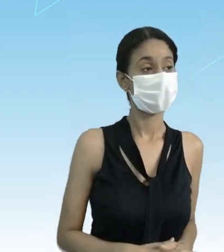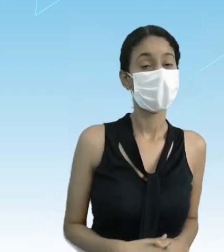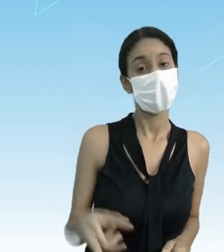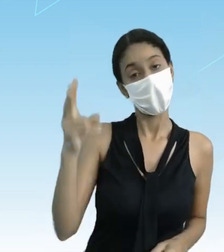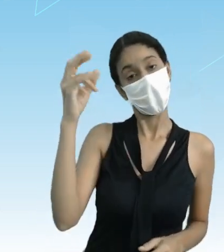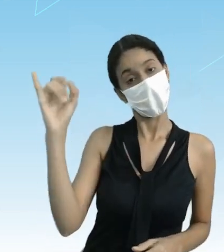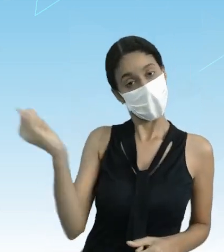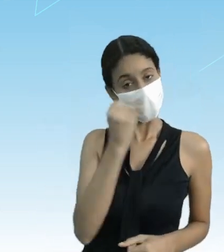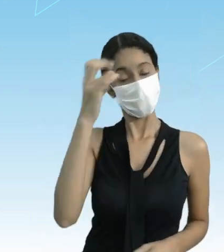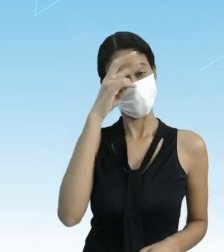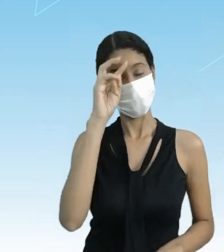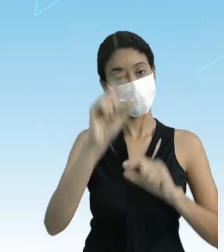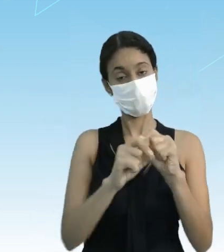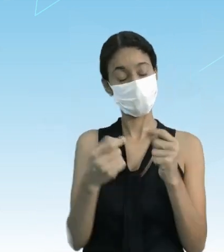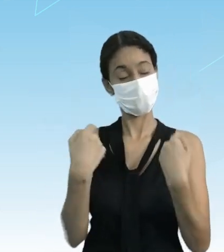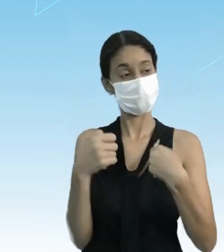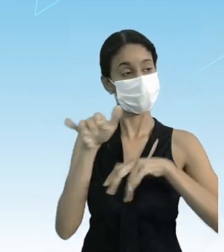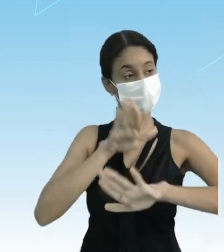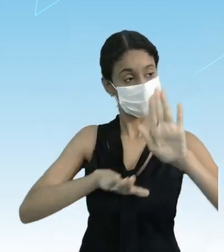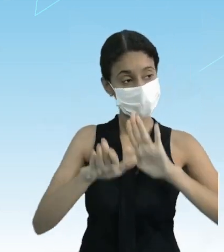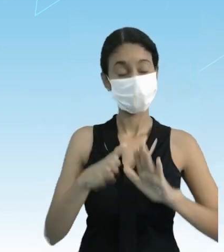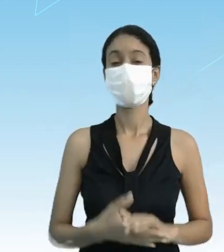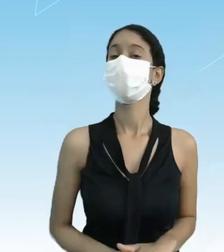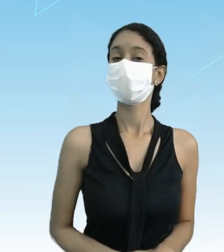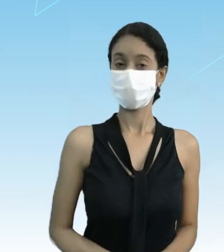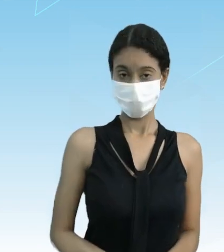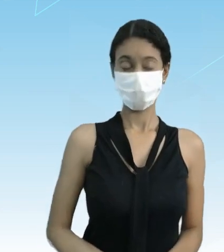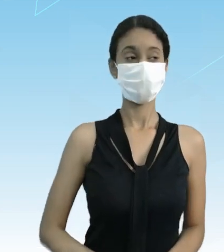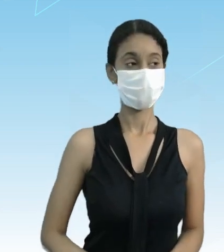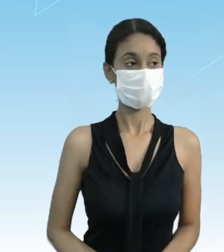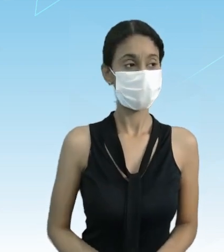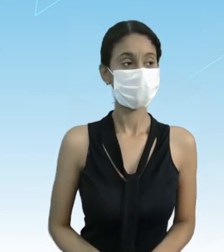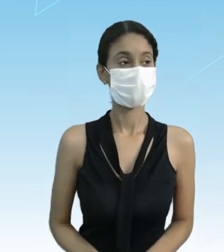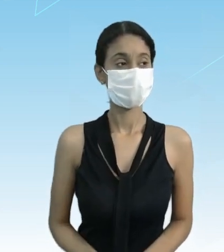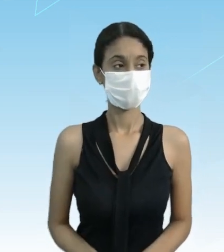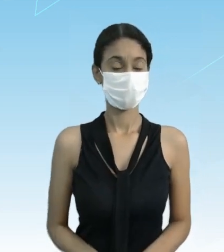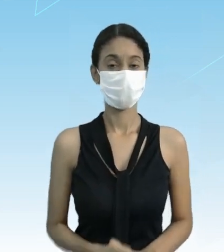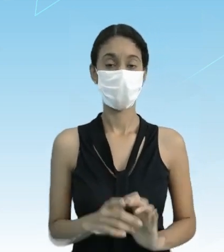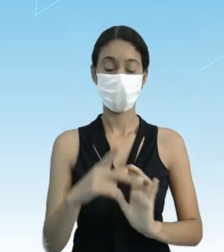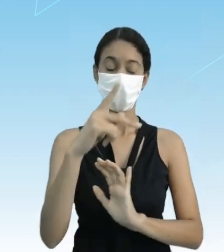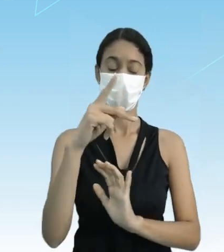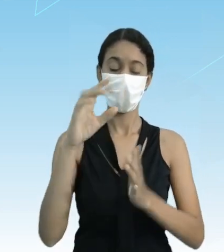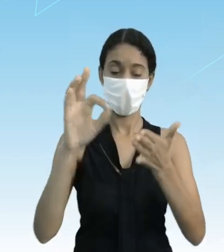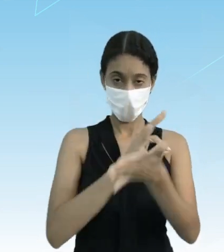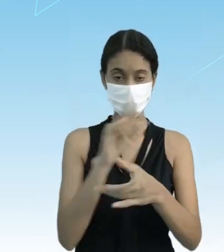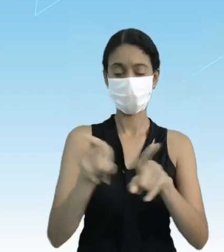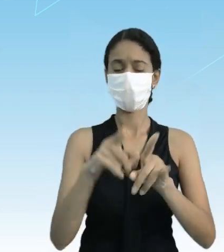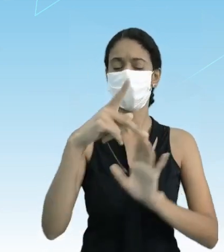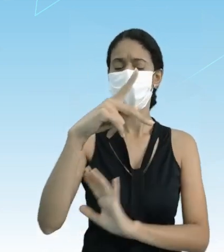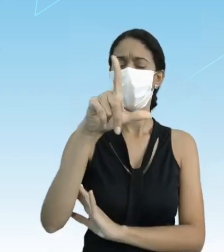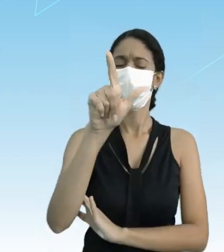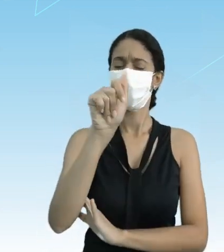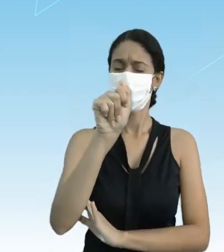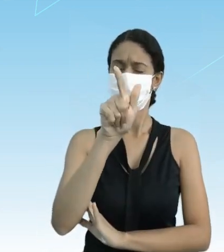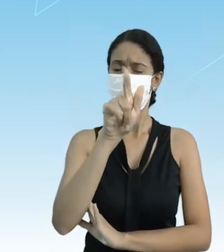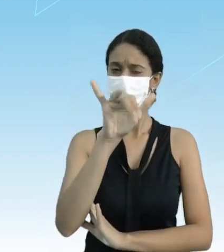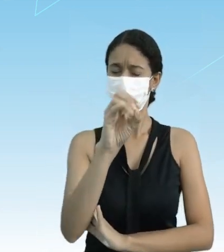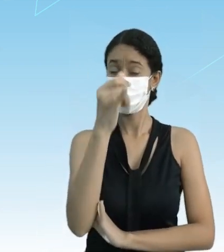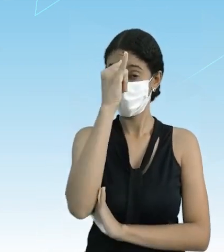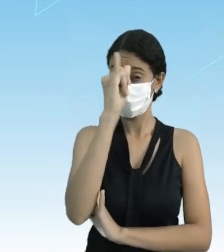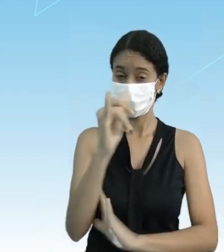a intertextualidade quando o autor informa o objeto de sua citação, Num texto científico, por